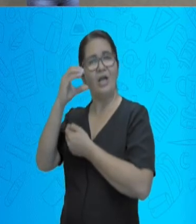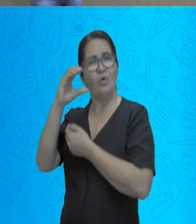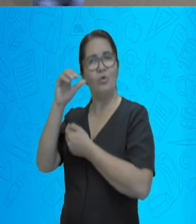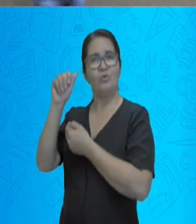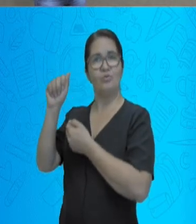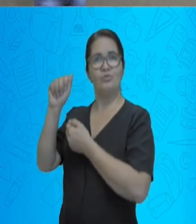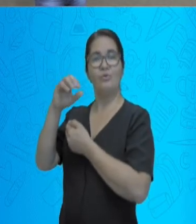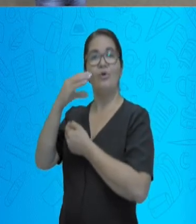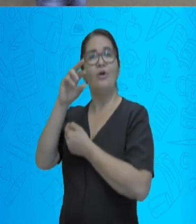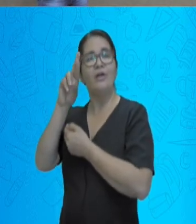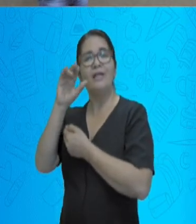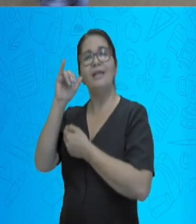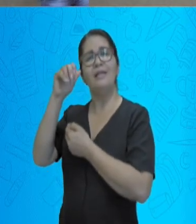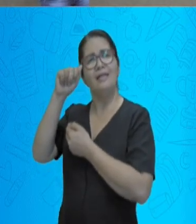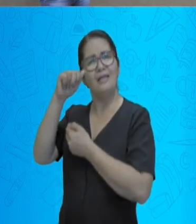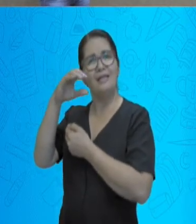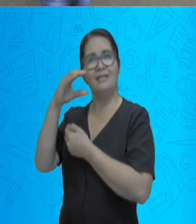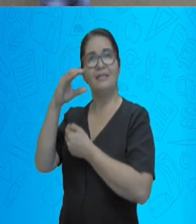criança,